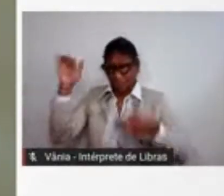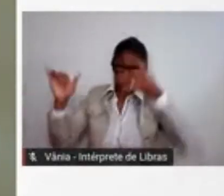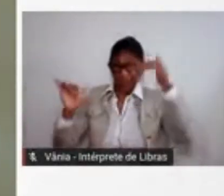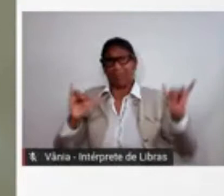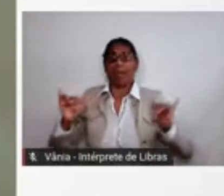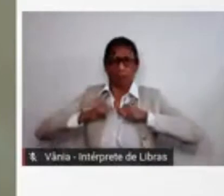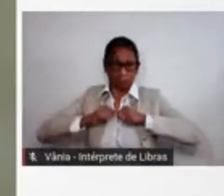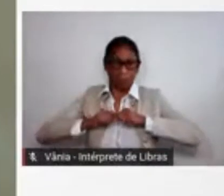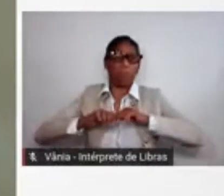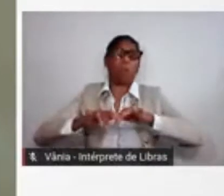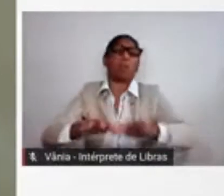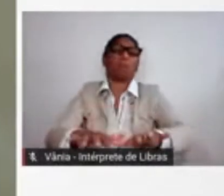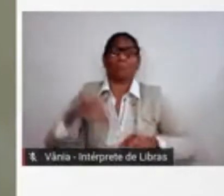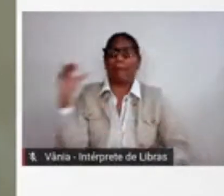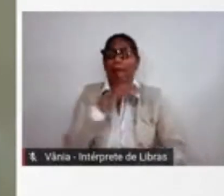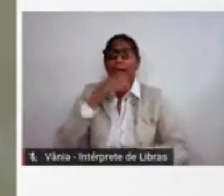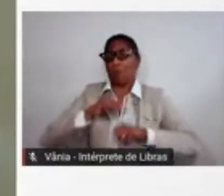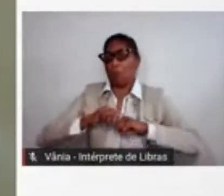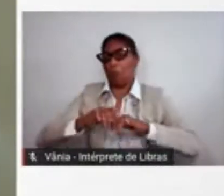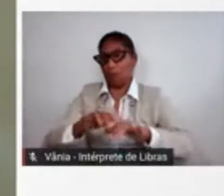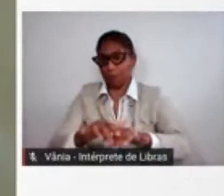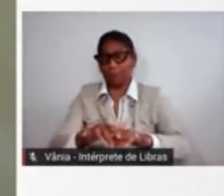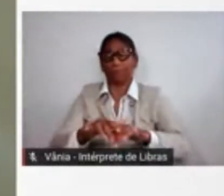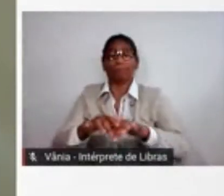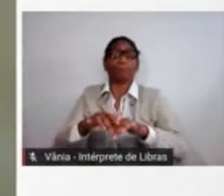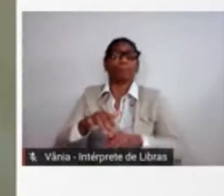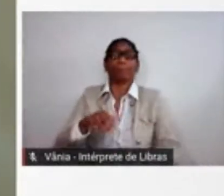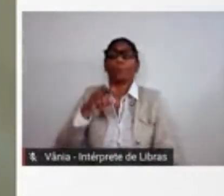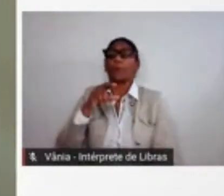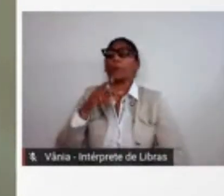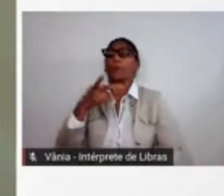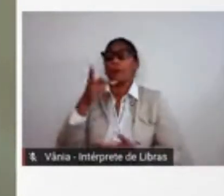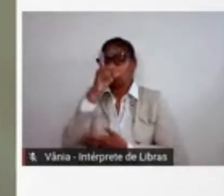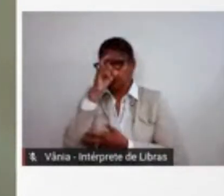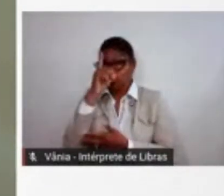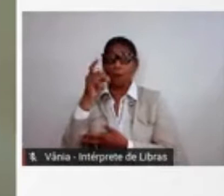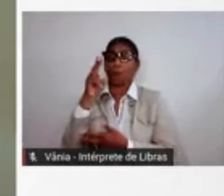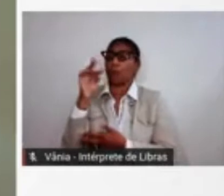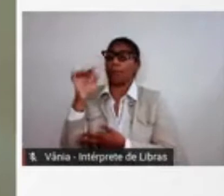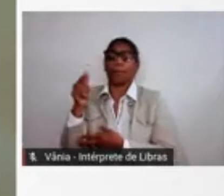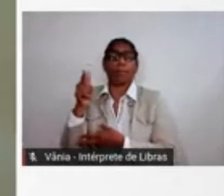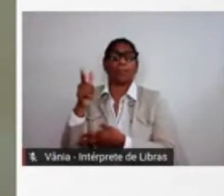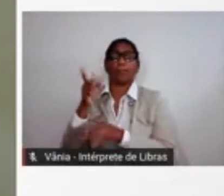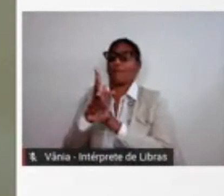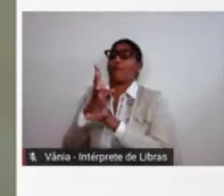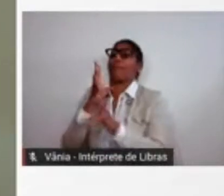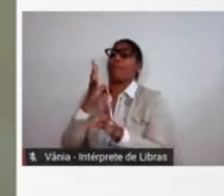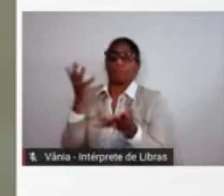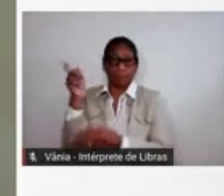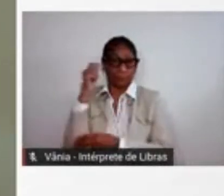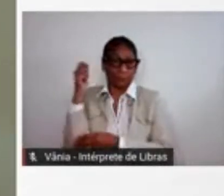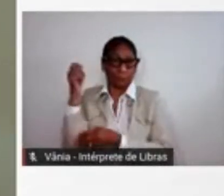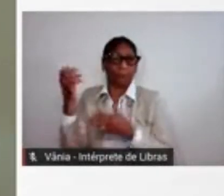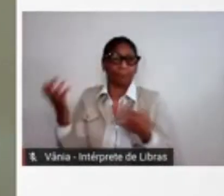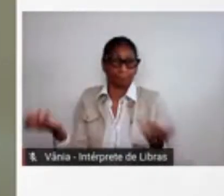disseminação numa velocidade maior e, consequentemente, comprometer essa capacidade de atendimento que a gente tem no Rio Grande do Sul.